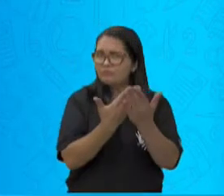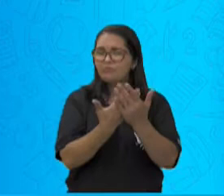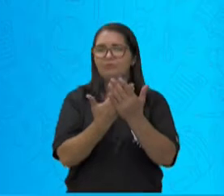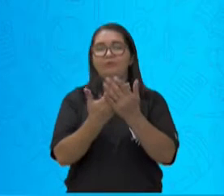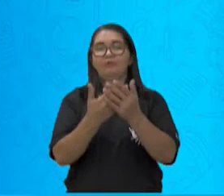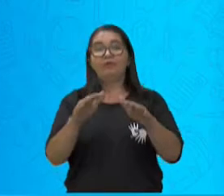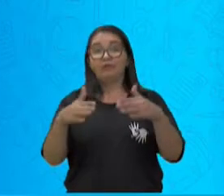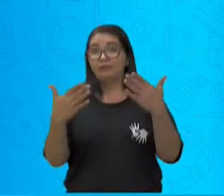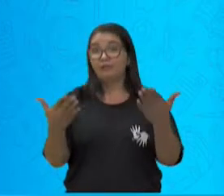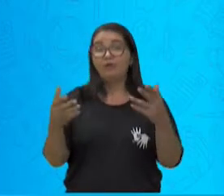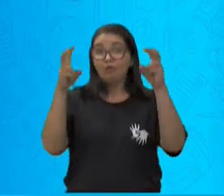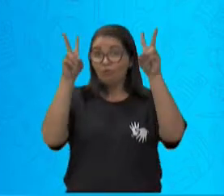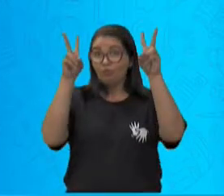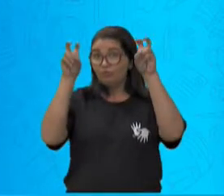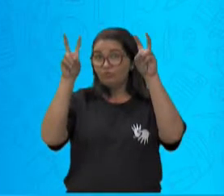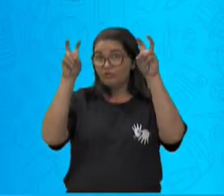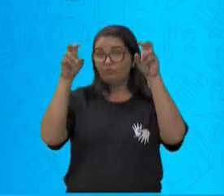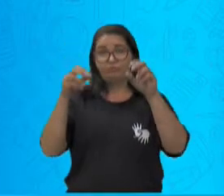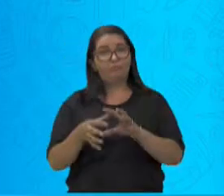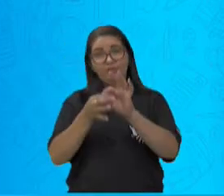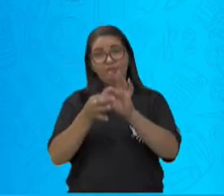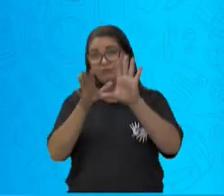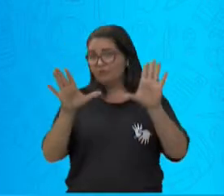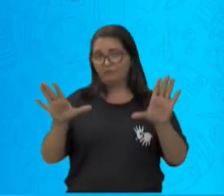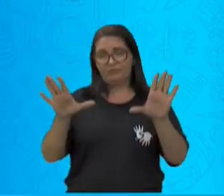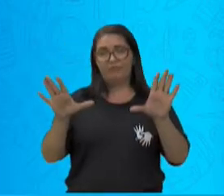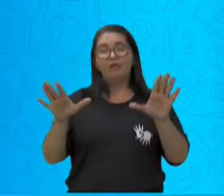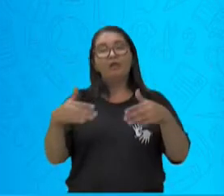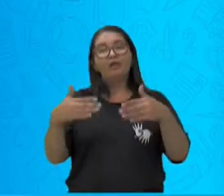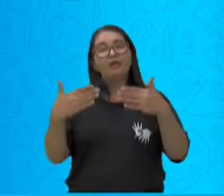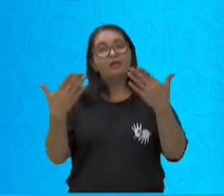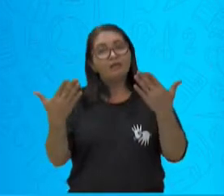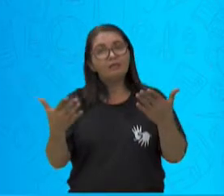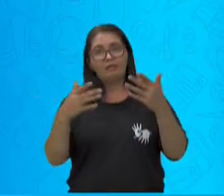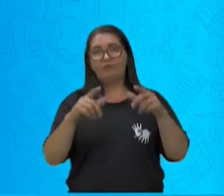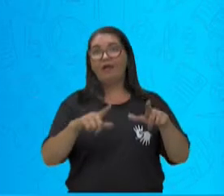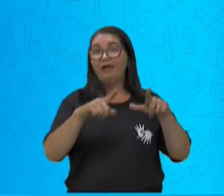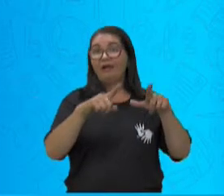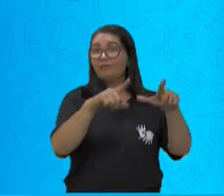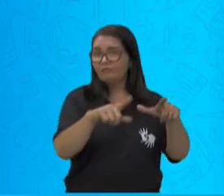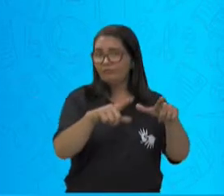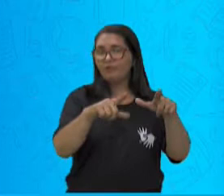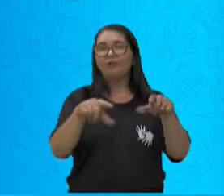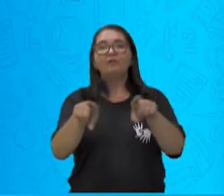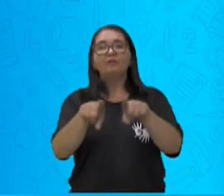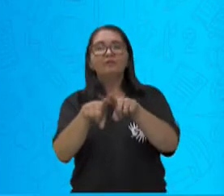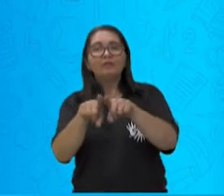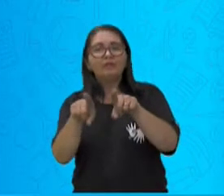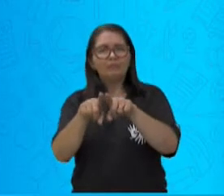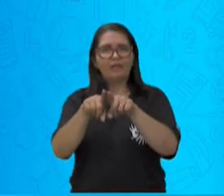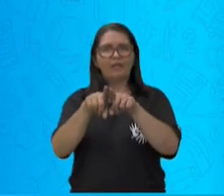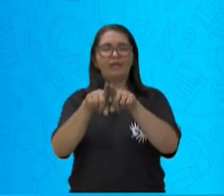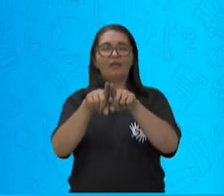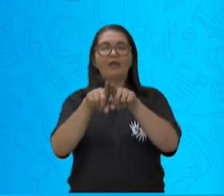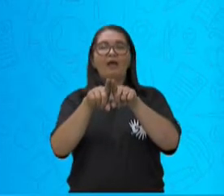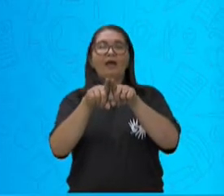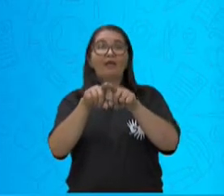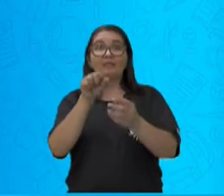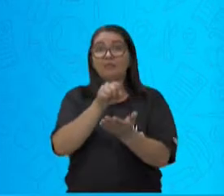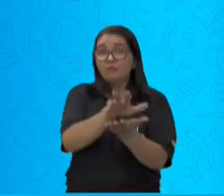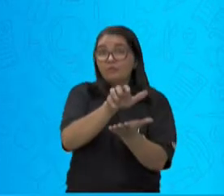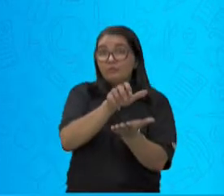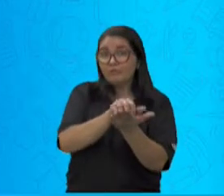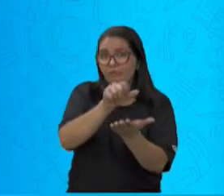opcional. Tanto essa ficha quanto as 5 vias de produção textual deverão ser entregues